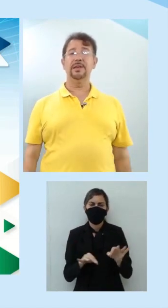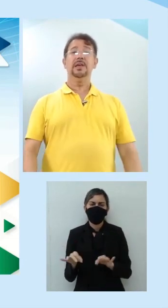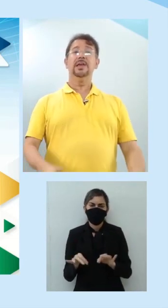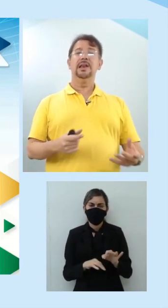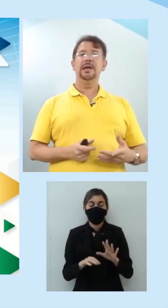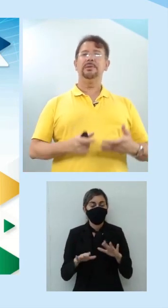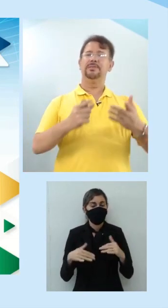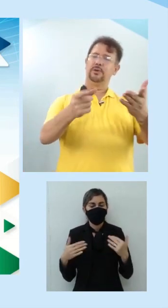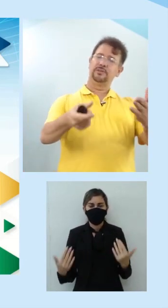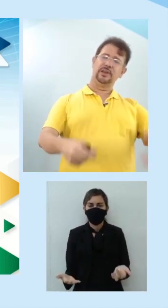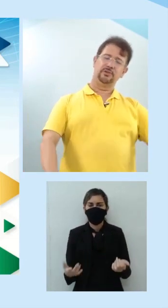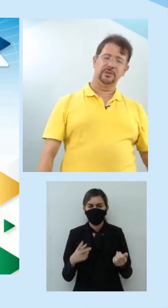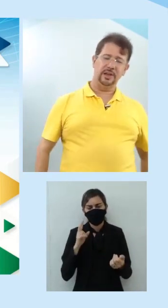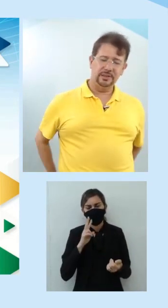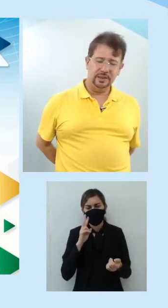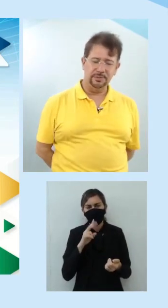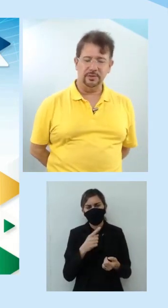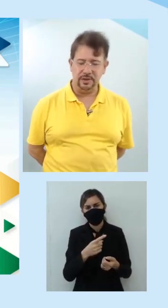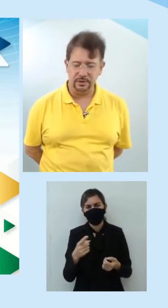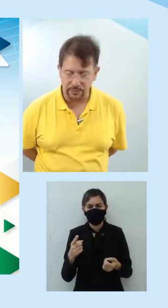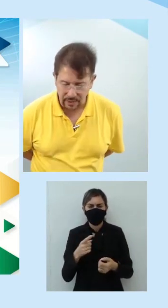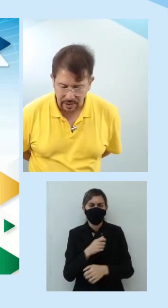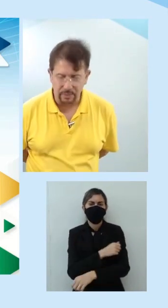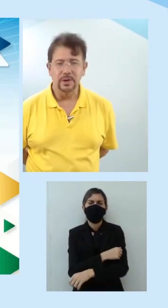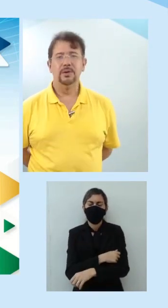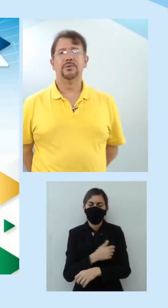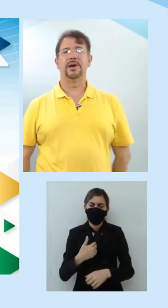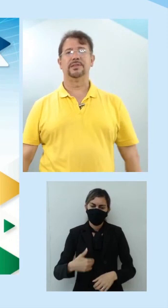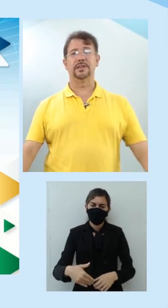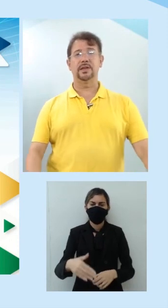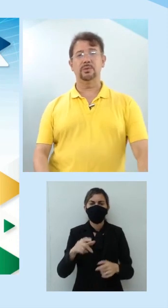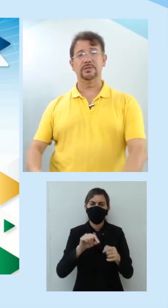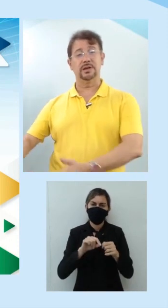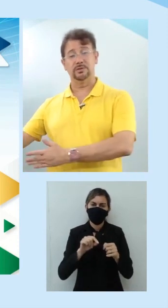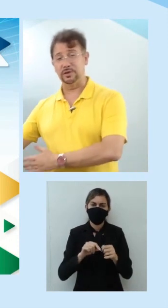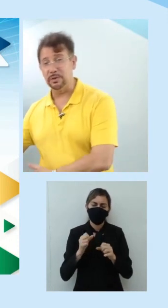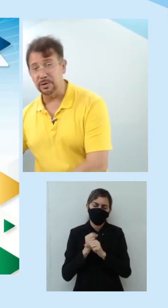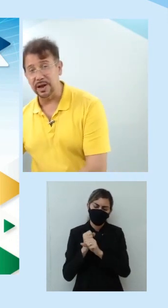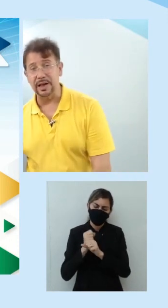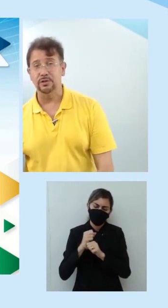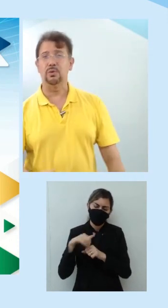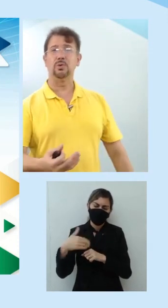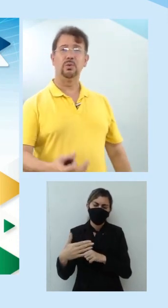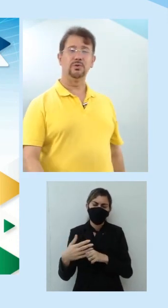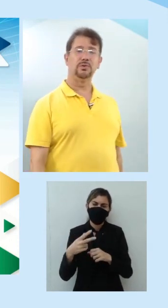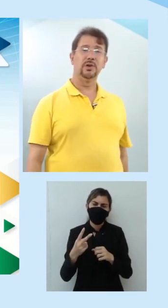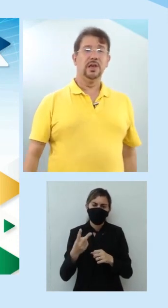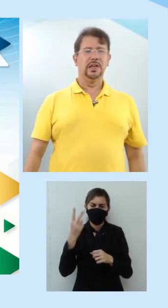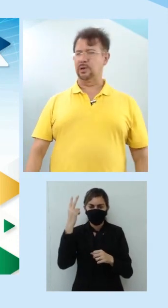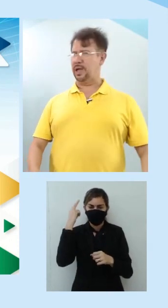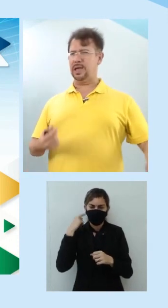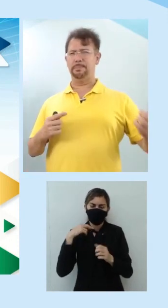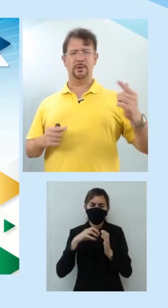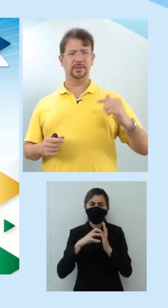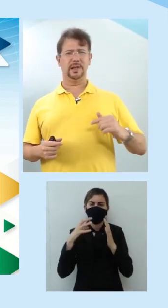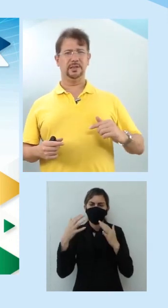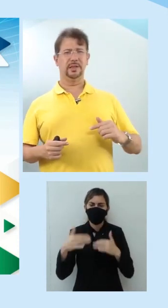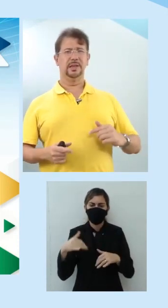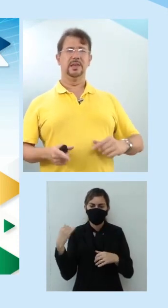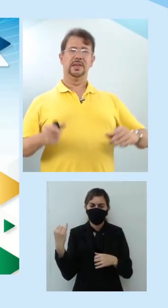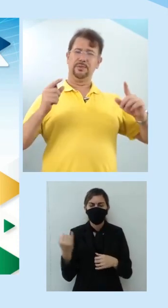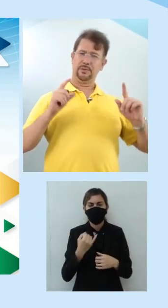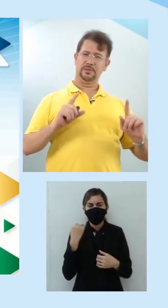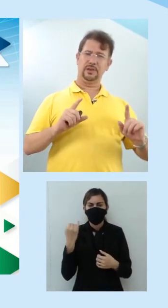Então, e lembre-se de você, estudante, que vocês vão fazer daqui a alguns anos vestibulares, concursos. Então, é